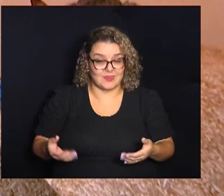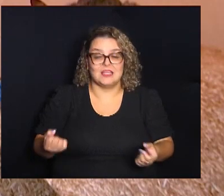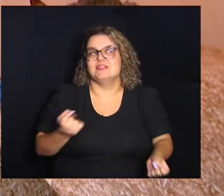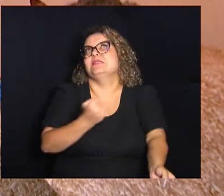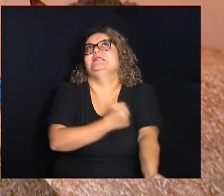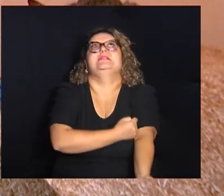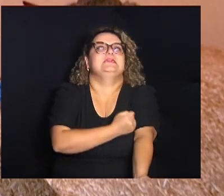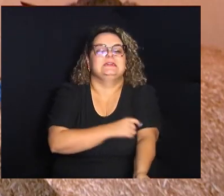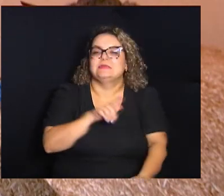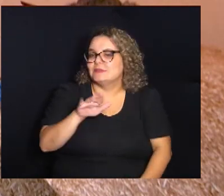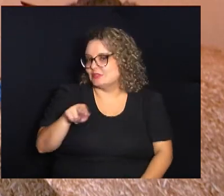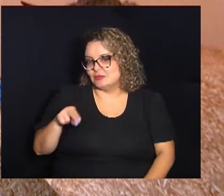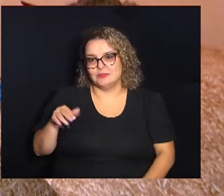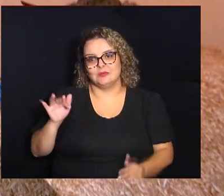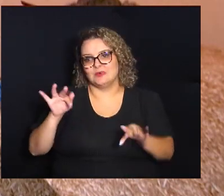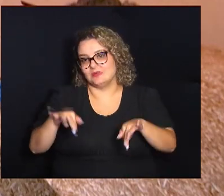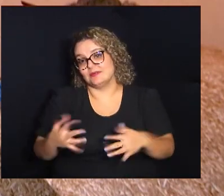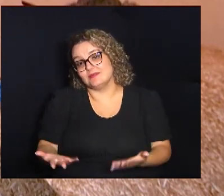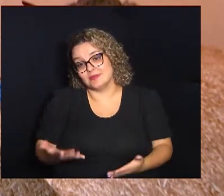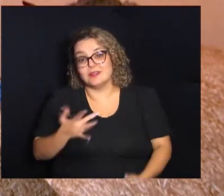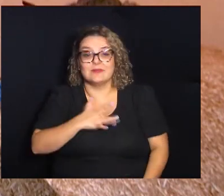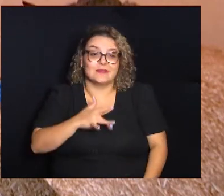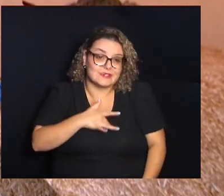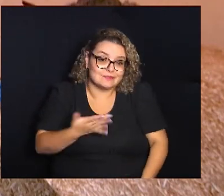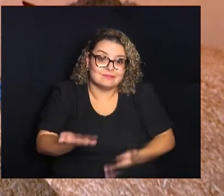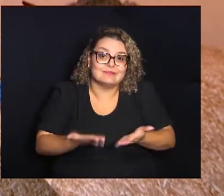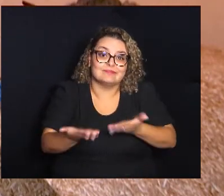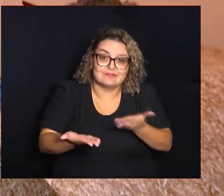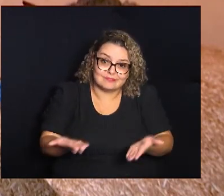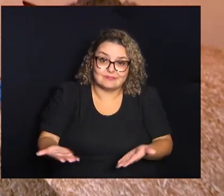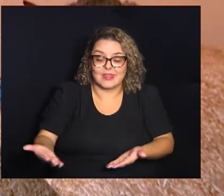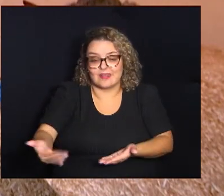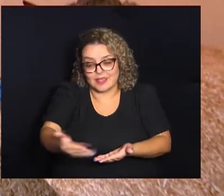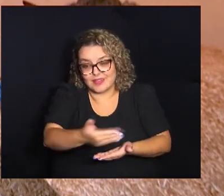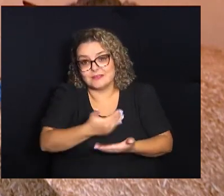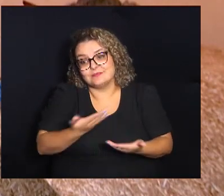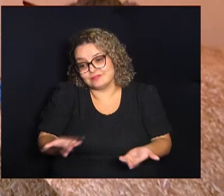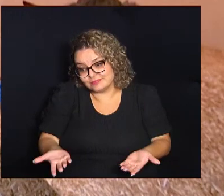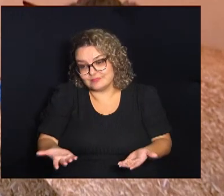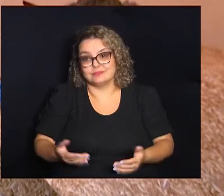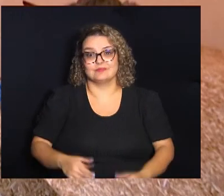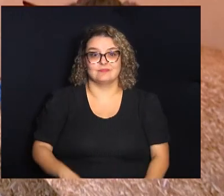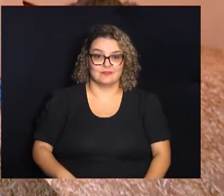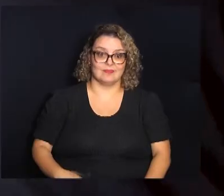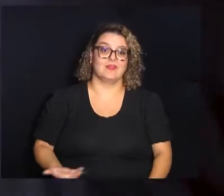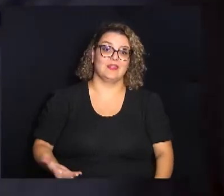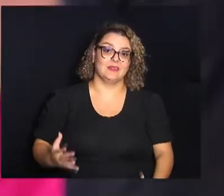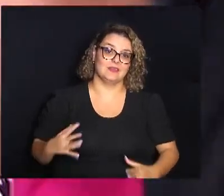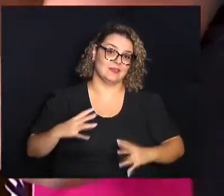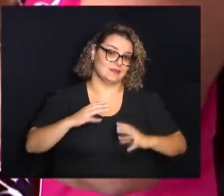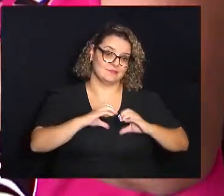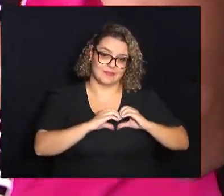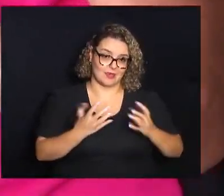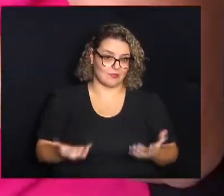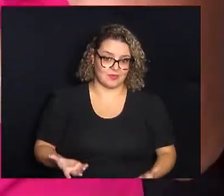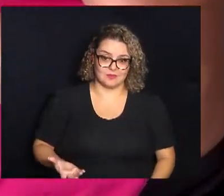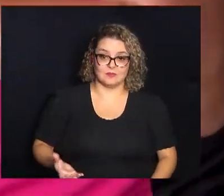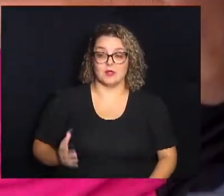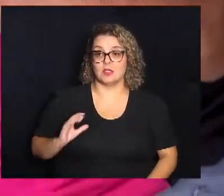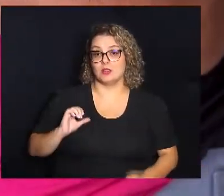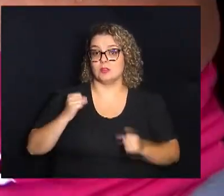não tem fim. E a gente fica com dó e vai abraçando, né? A causa toma conta da gente. Tanto